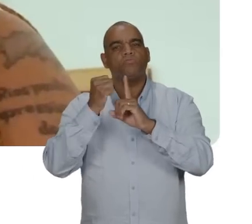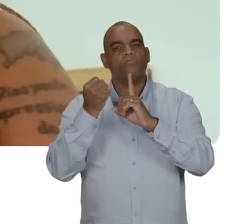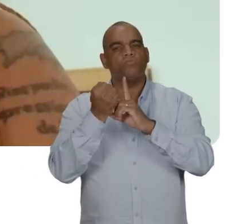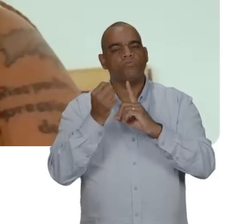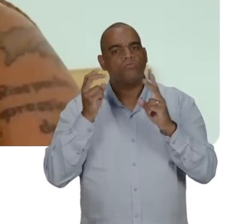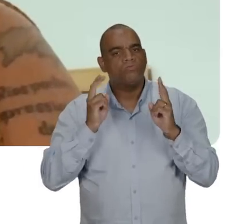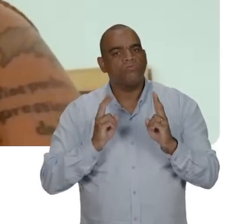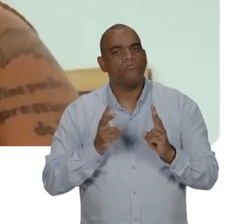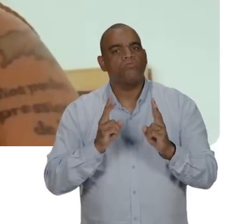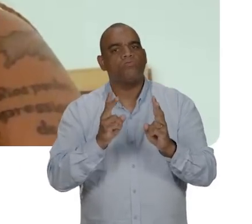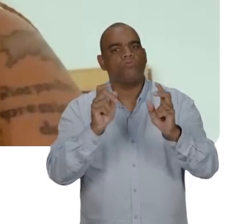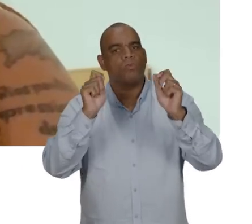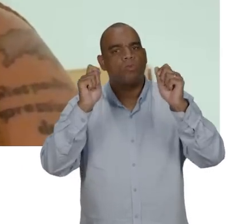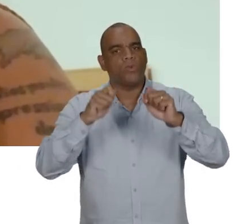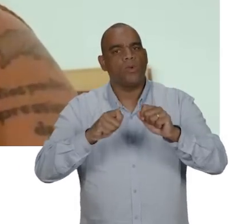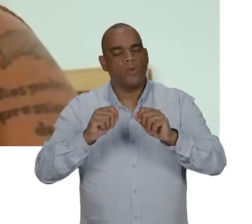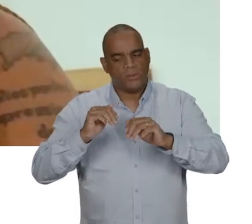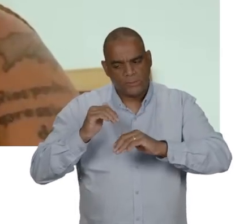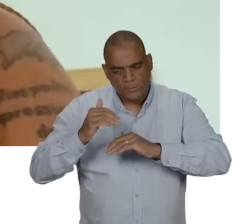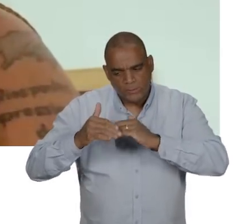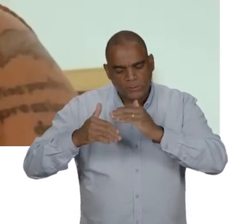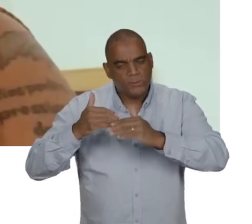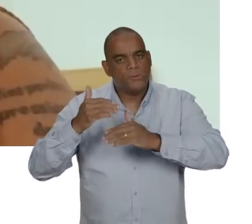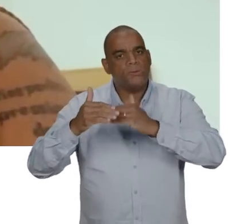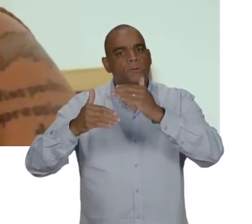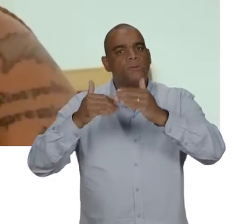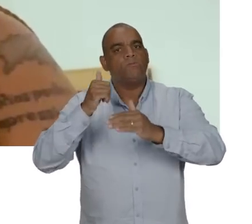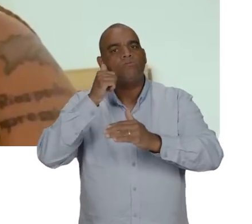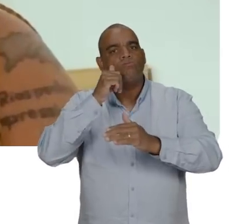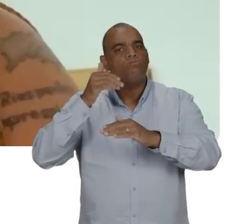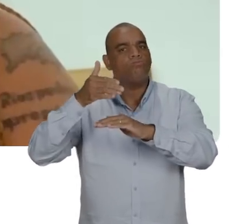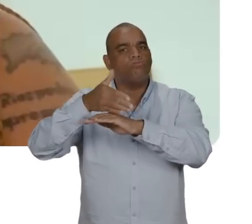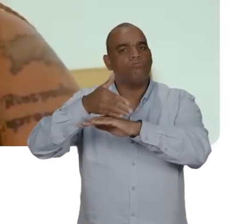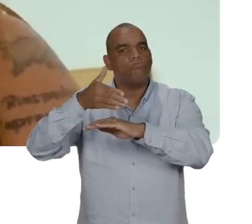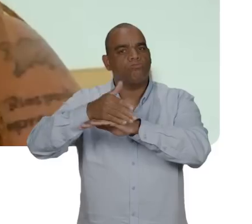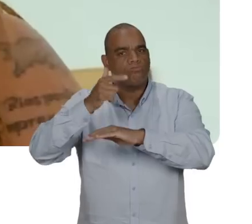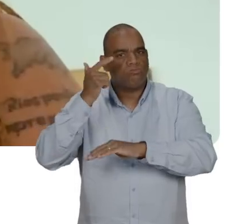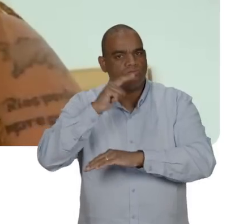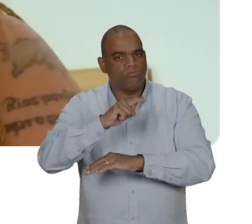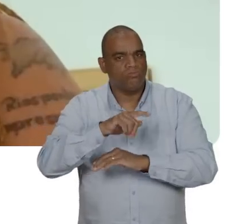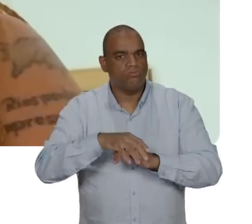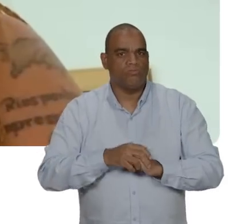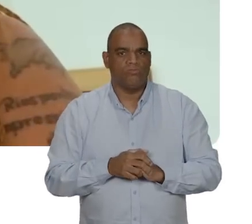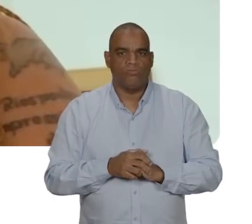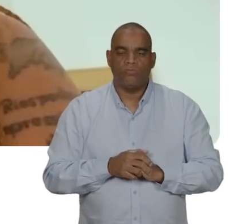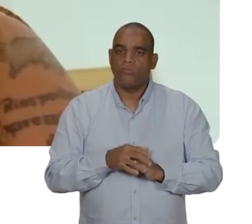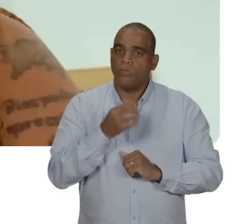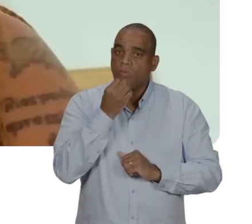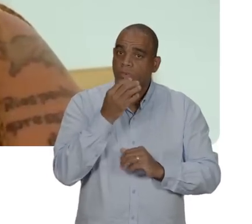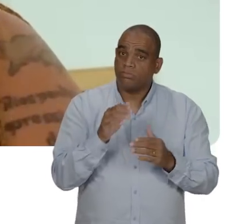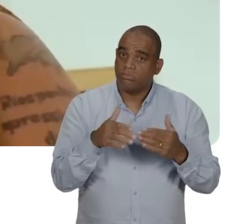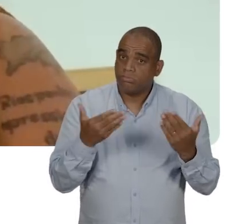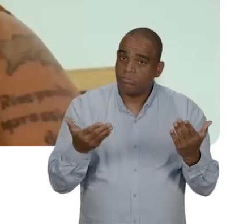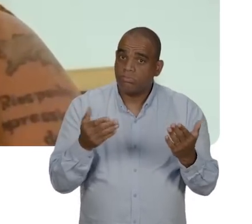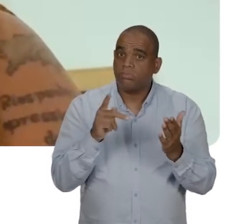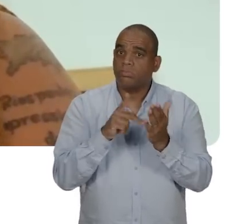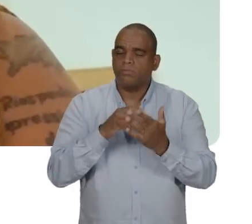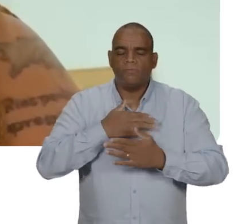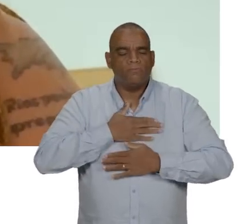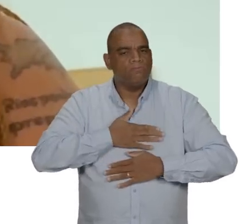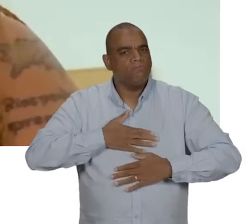sociedade ativa na construção desse processo de participação política dessas pessoas.